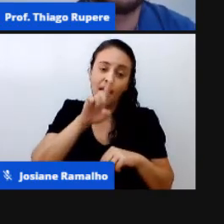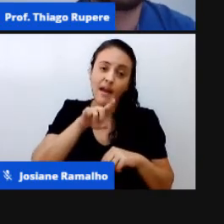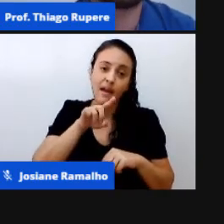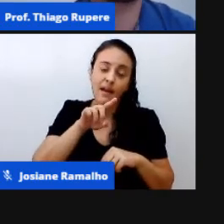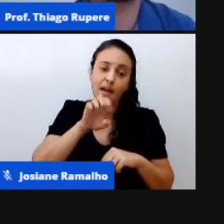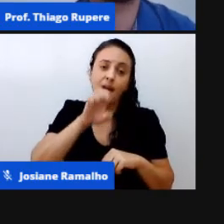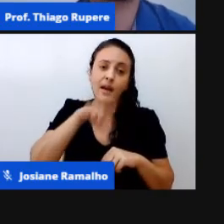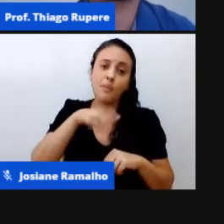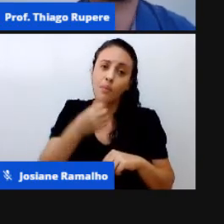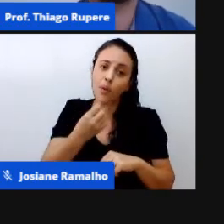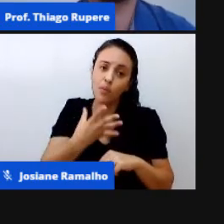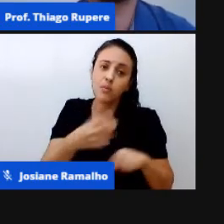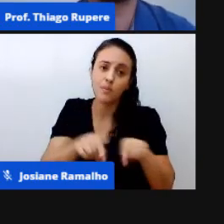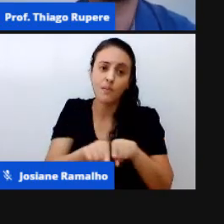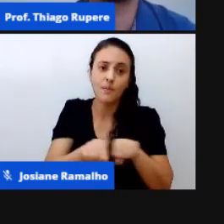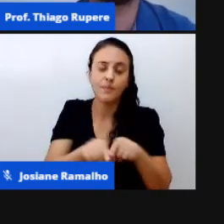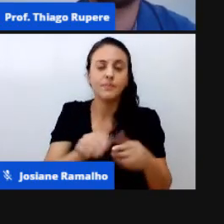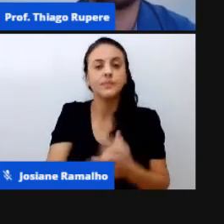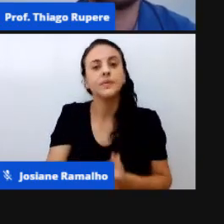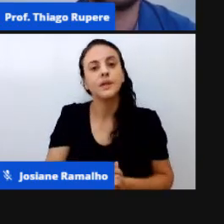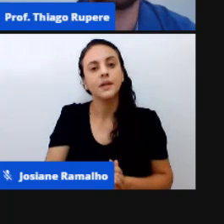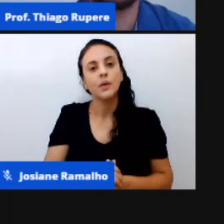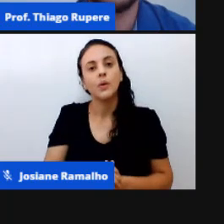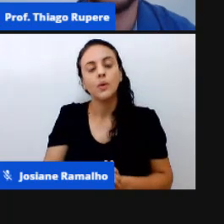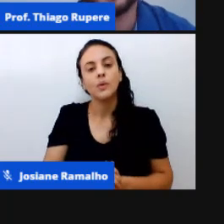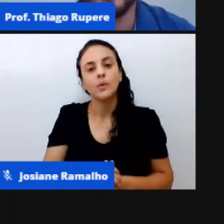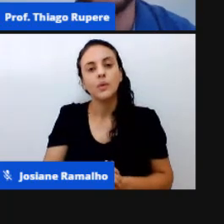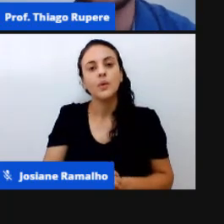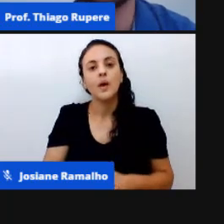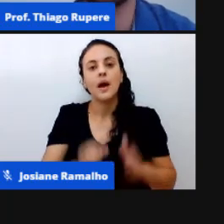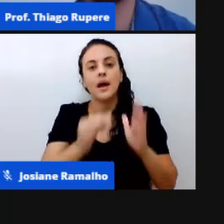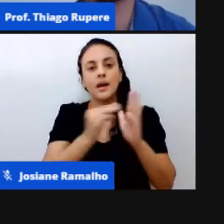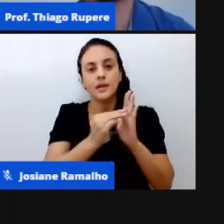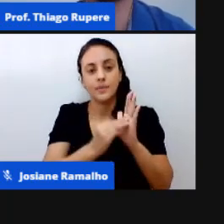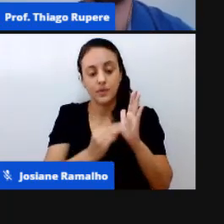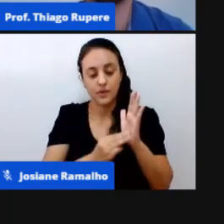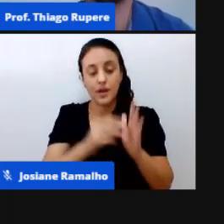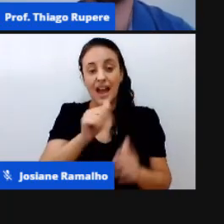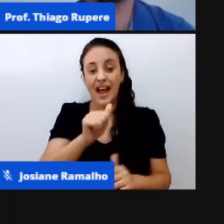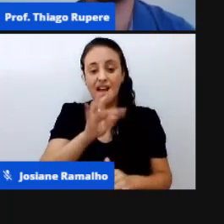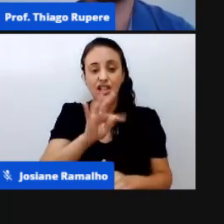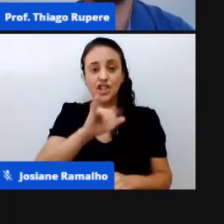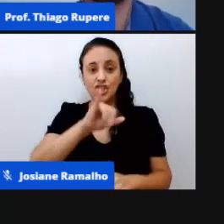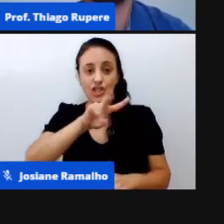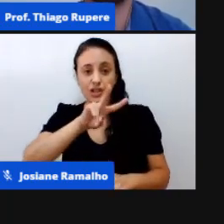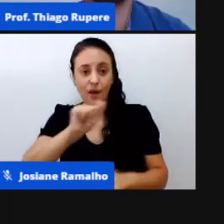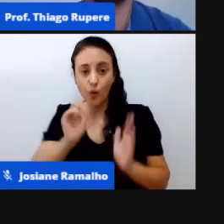as metodologias ativas, elas trabalham muito nessa vertente da autonomia do aluno,